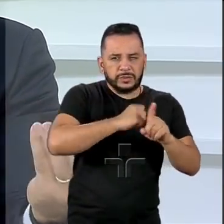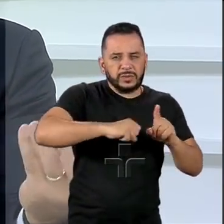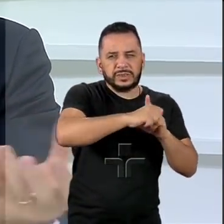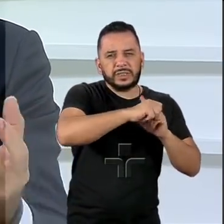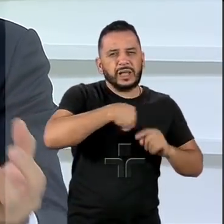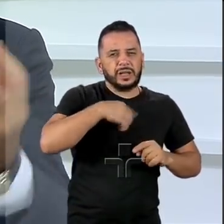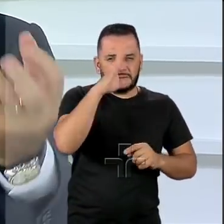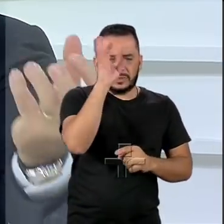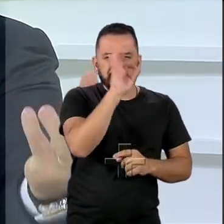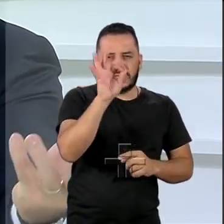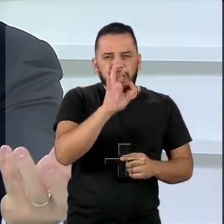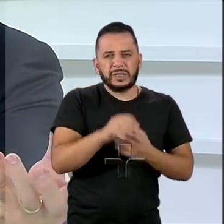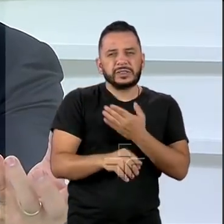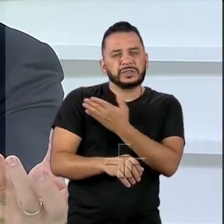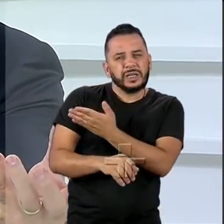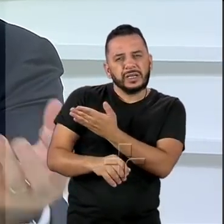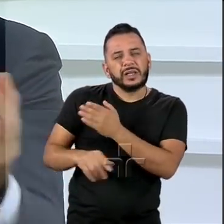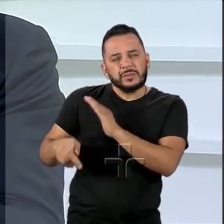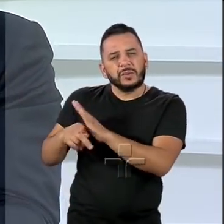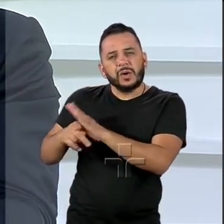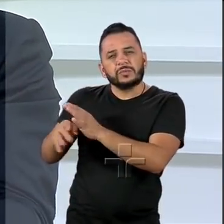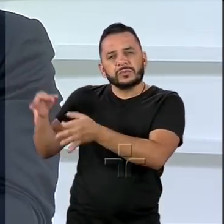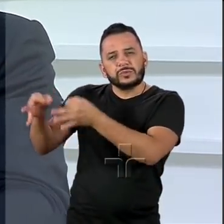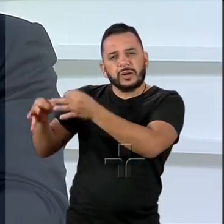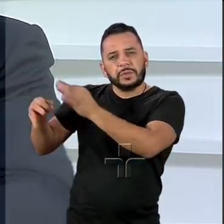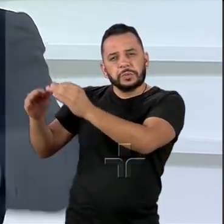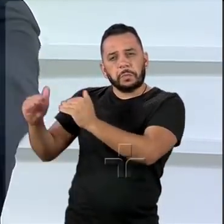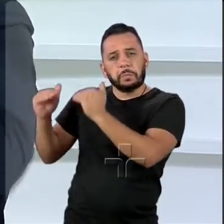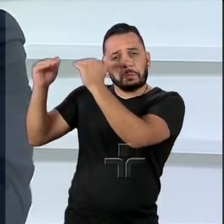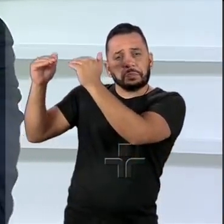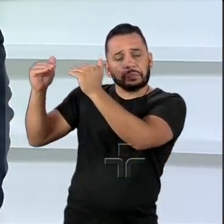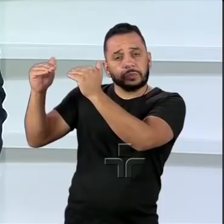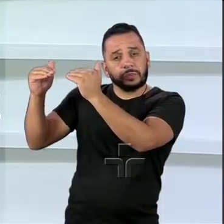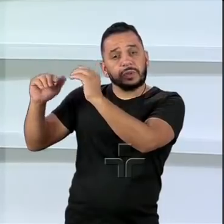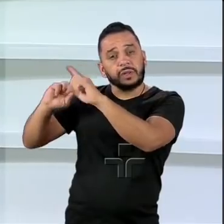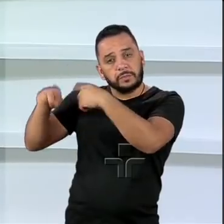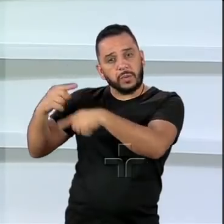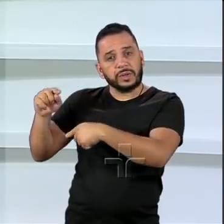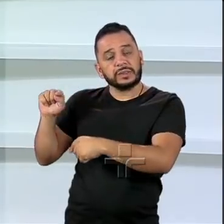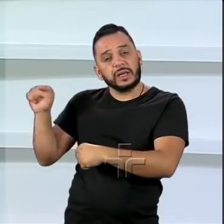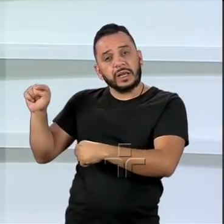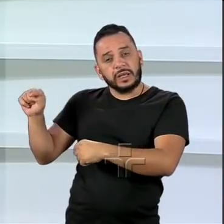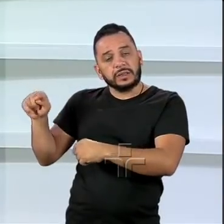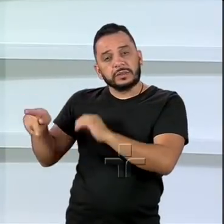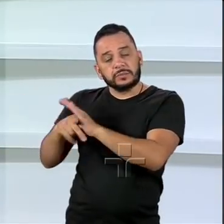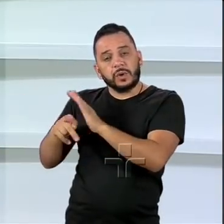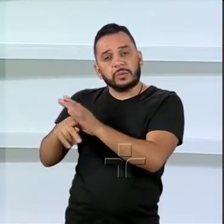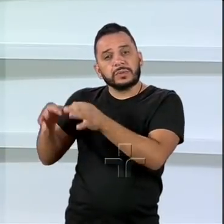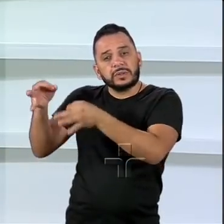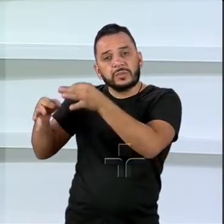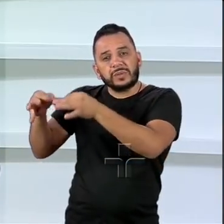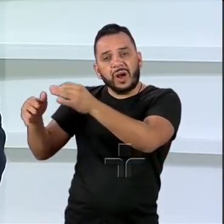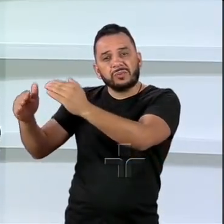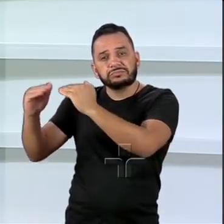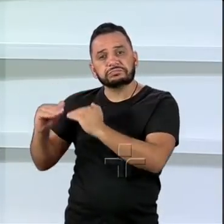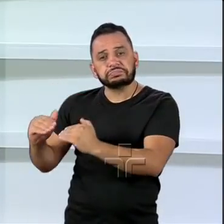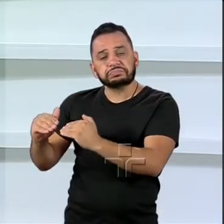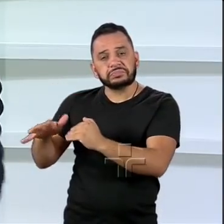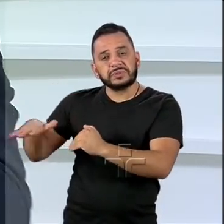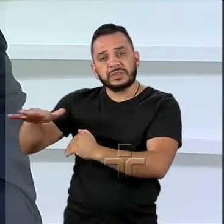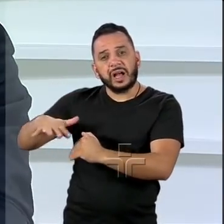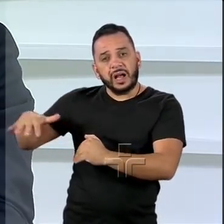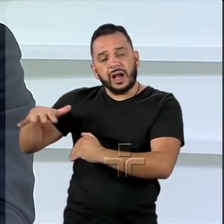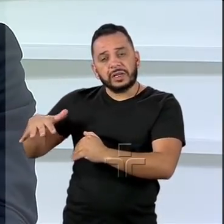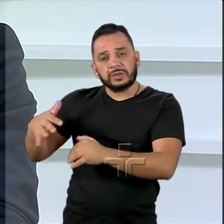Tribunal atua como corte constitucional e, de repente, ele muda e passa a ser tribunal de cúpula do Poder Judiciário.